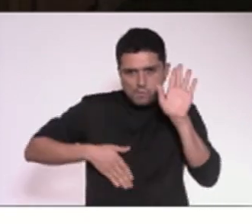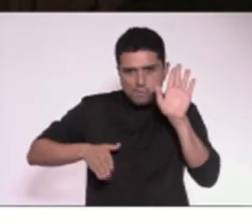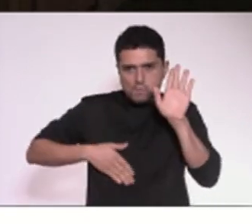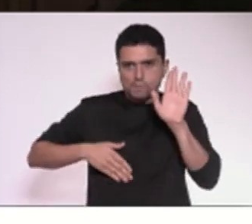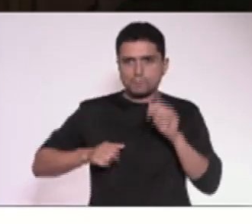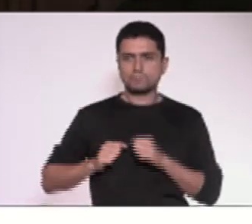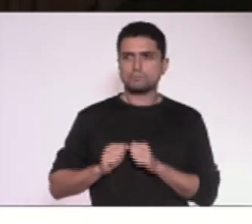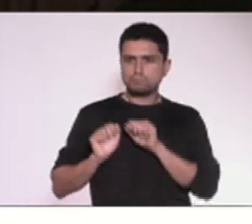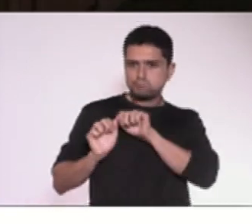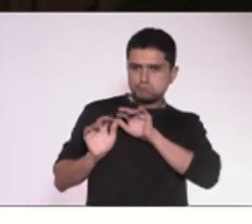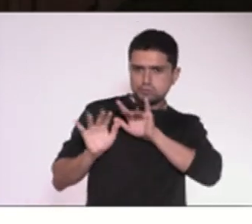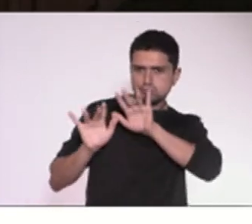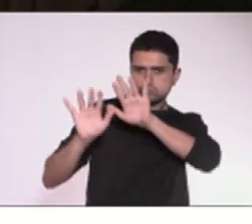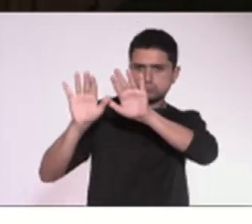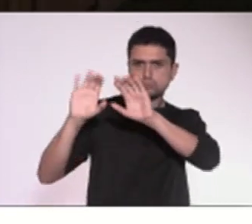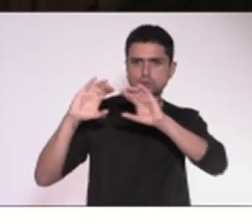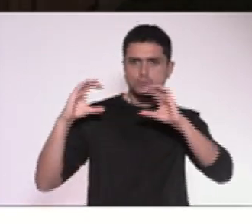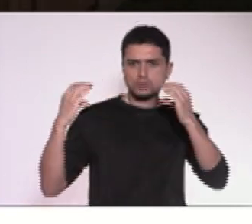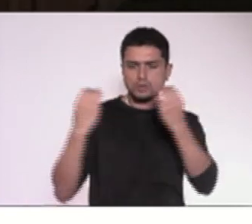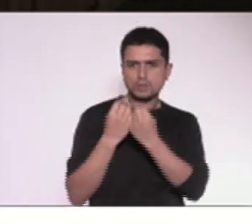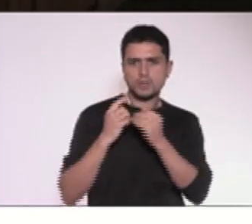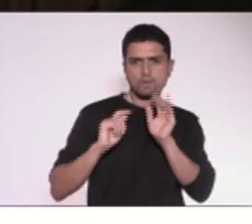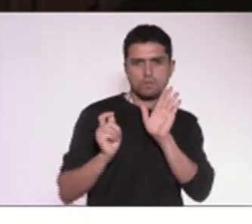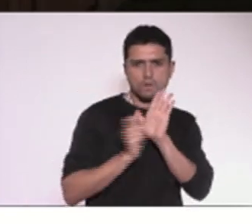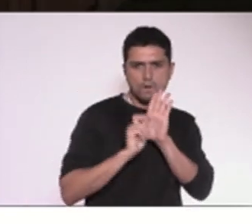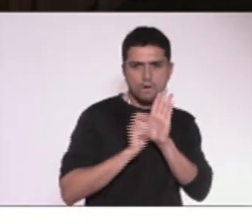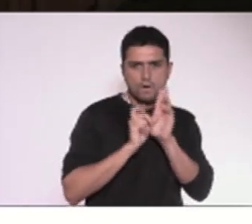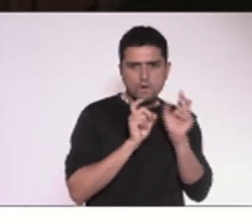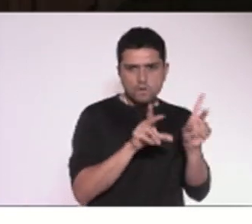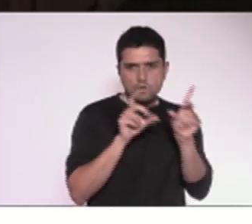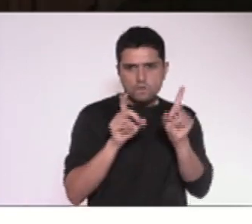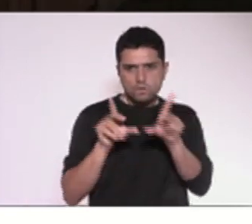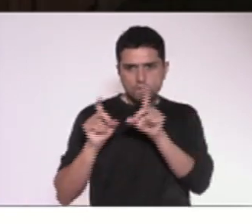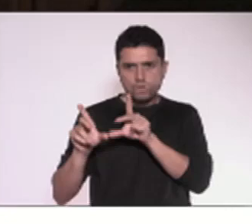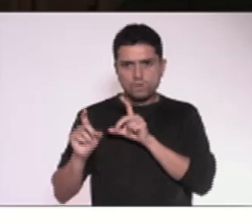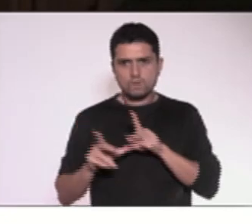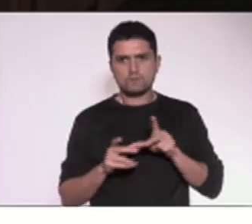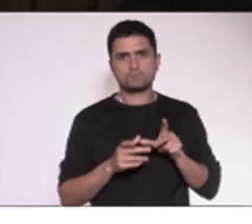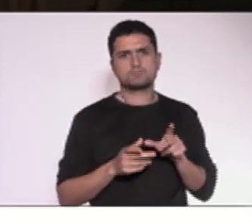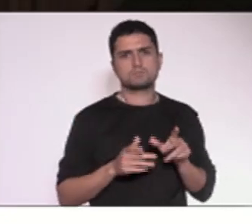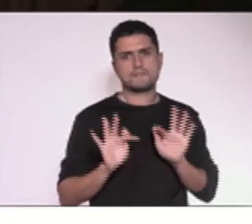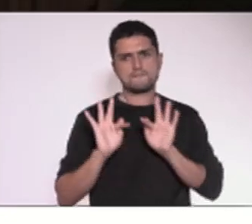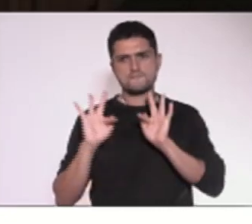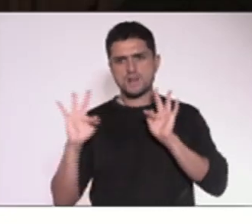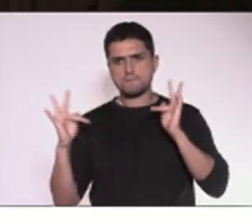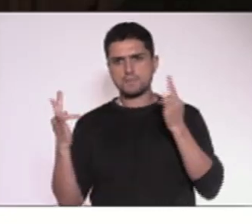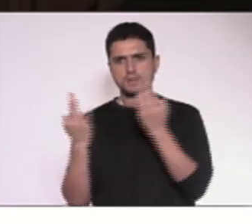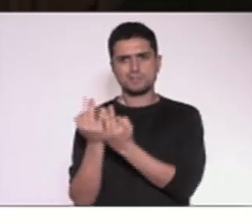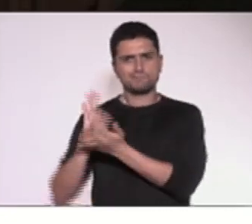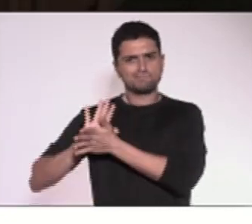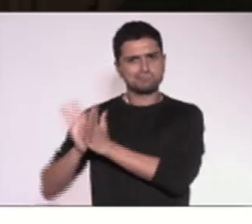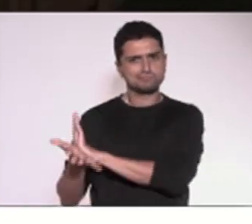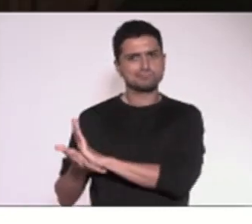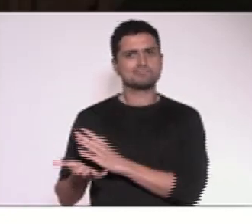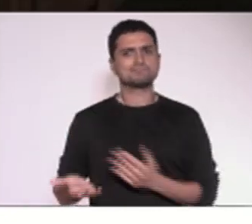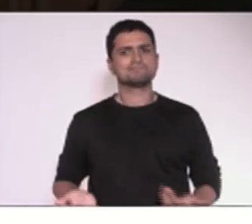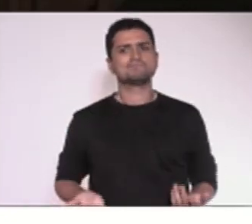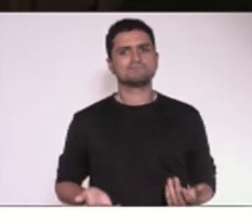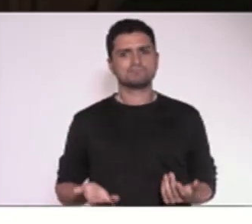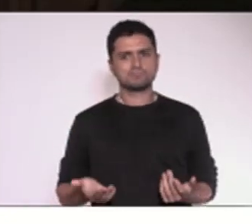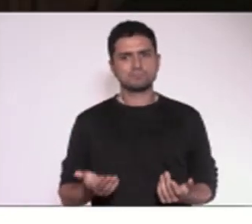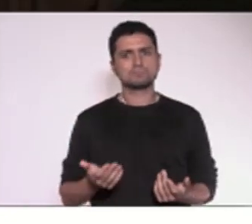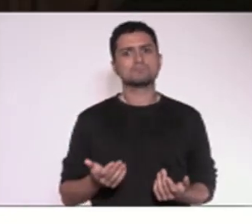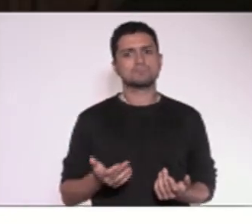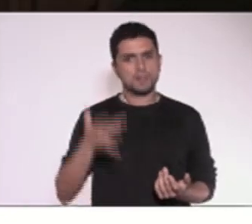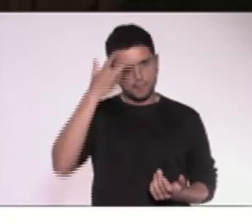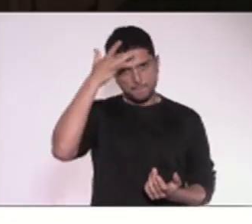fazendo do comércio das drogas a desgraça das famílias, não só daqueles que consomem